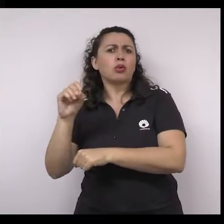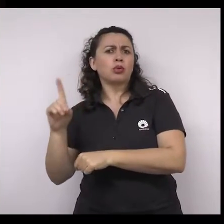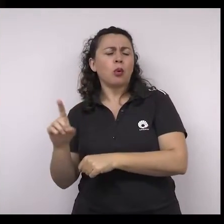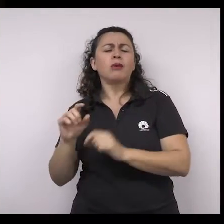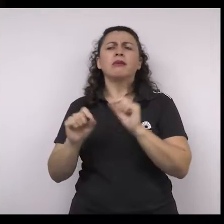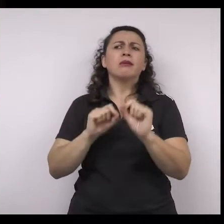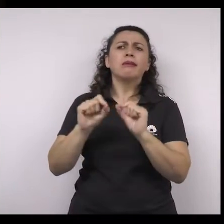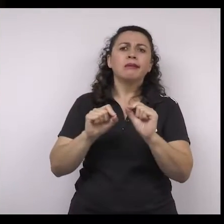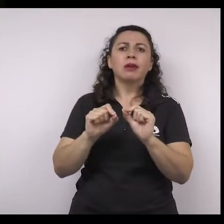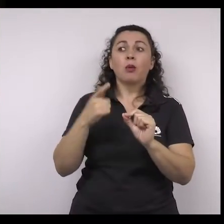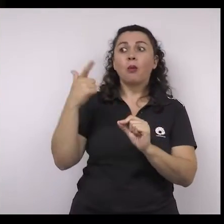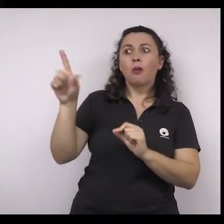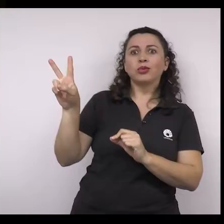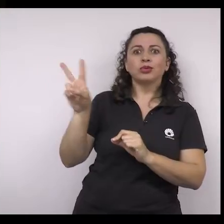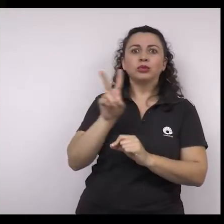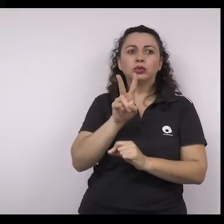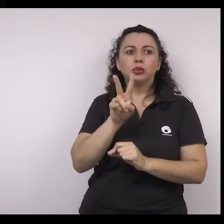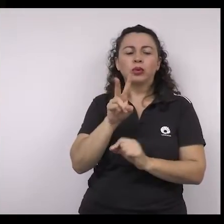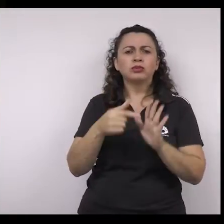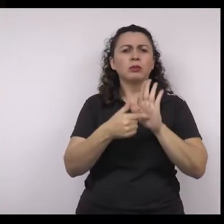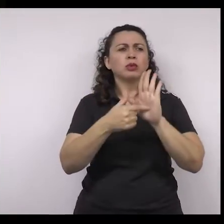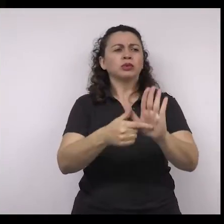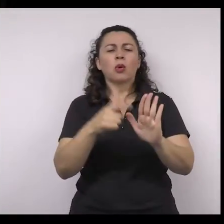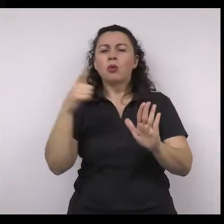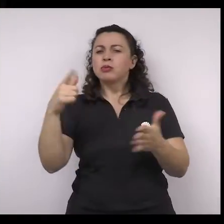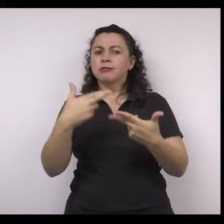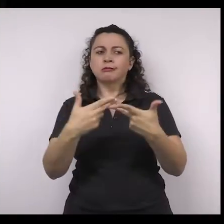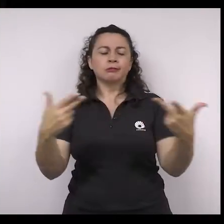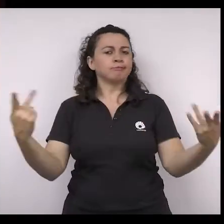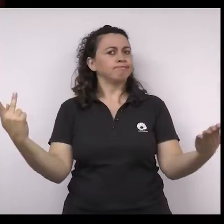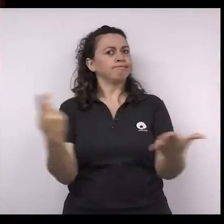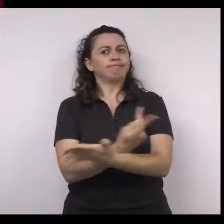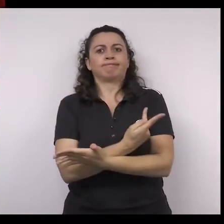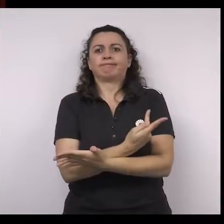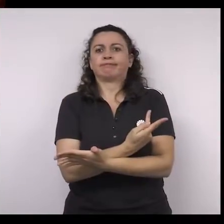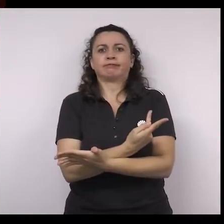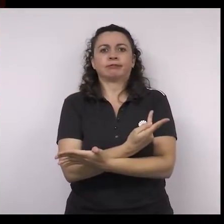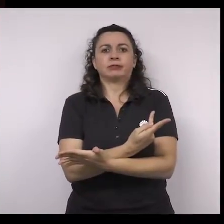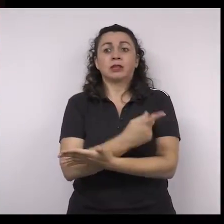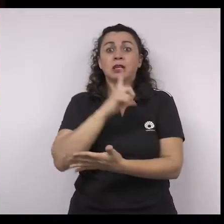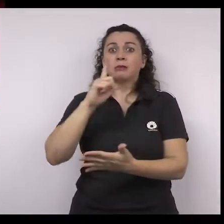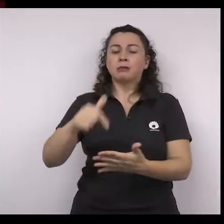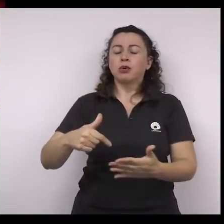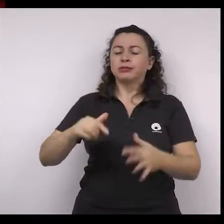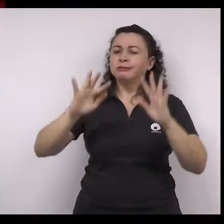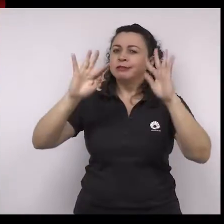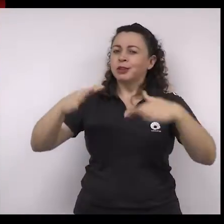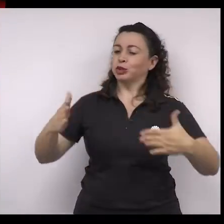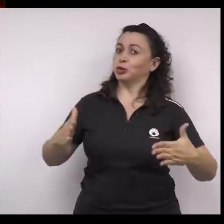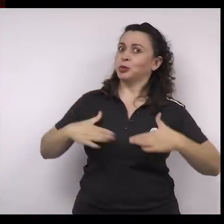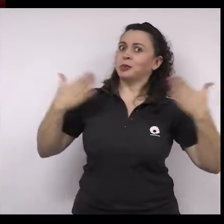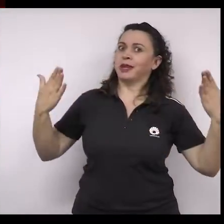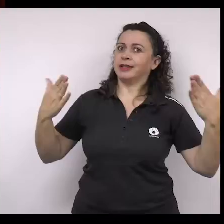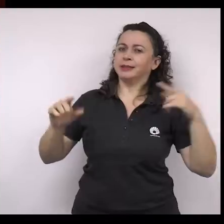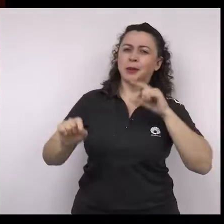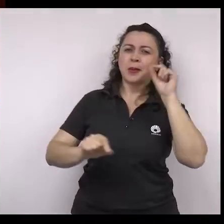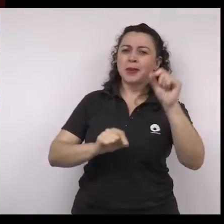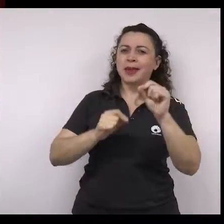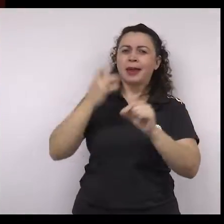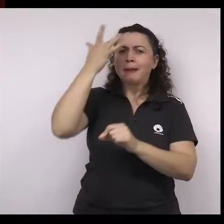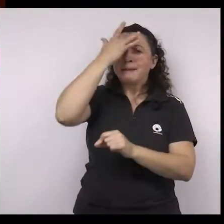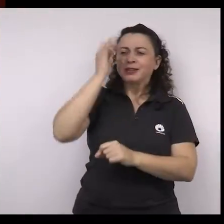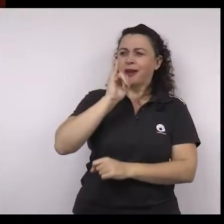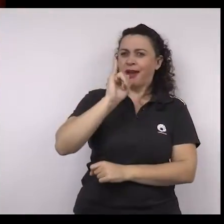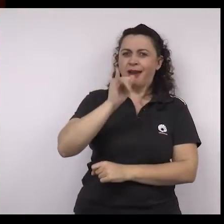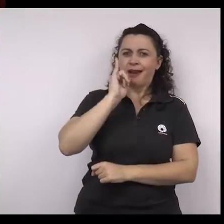Pozzo e Felizardo trazem choques de uma dura realidade. A surpresa fica para o final. Aqui quem traz